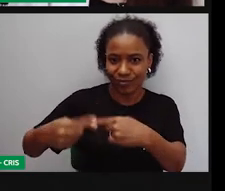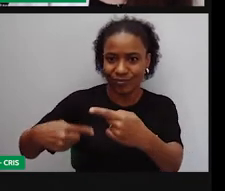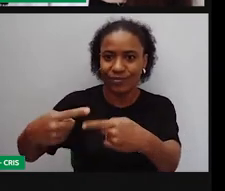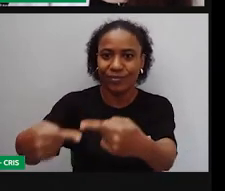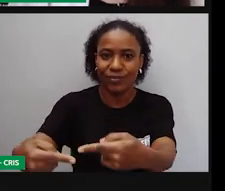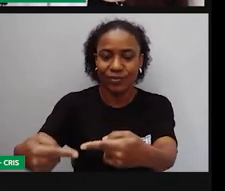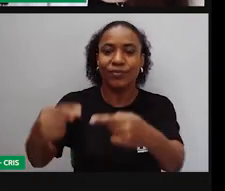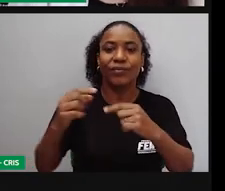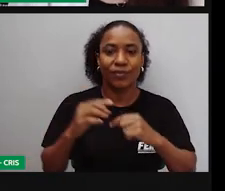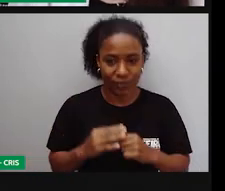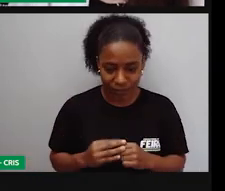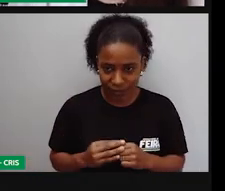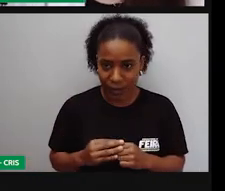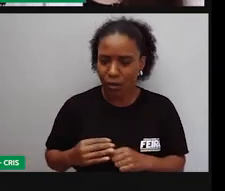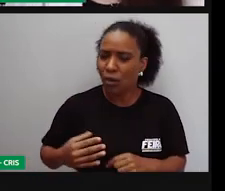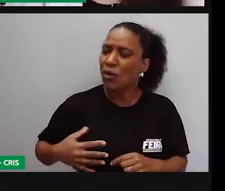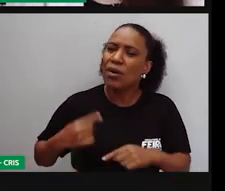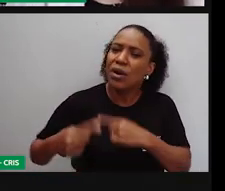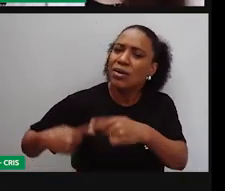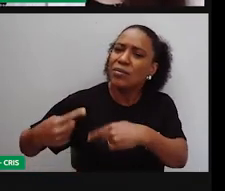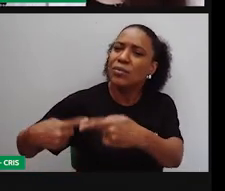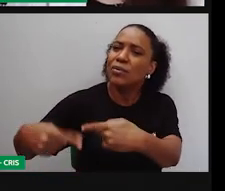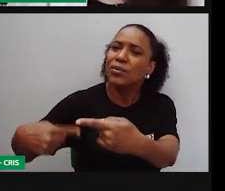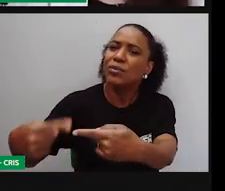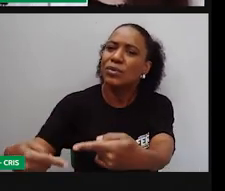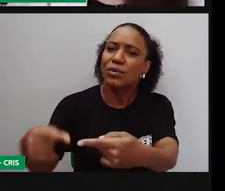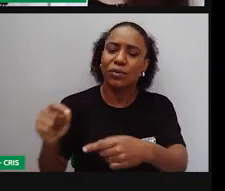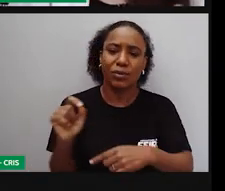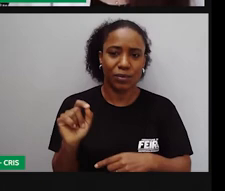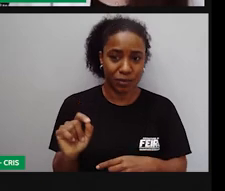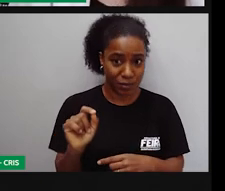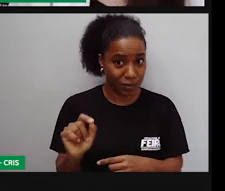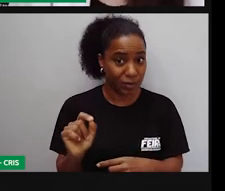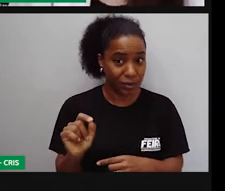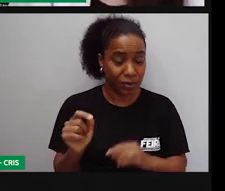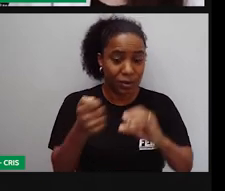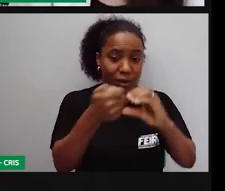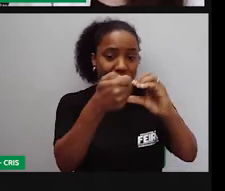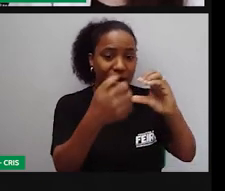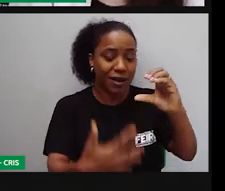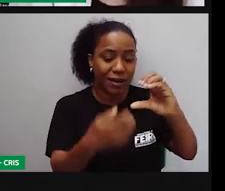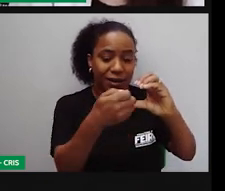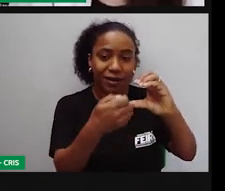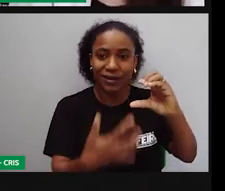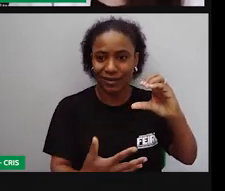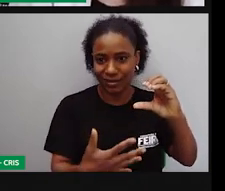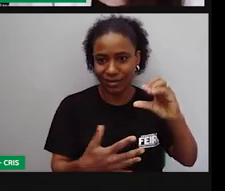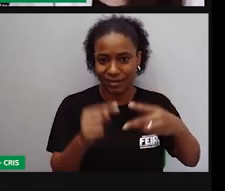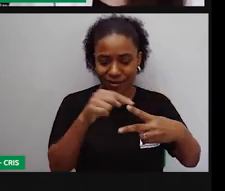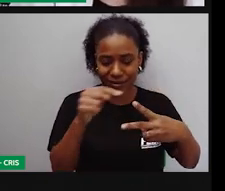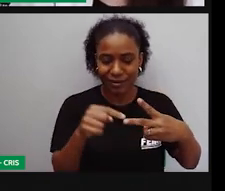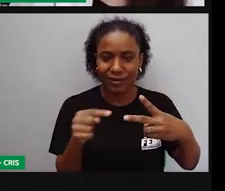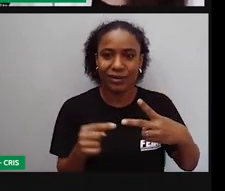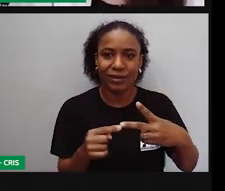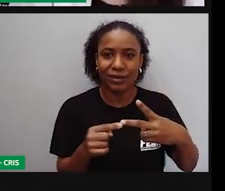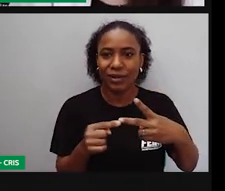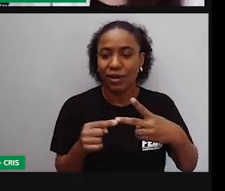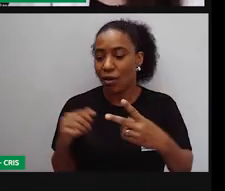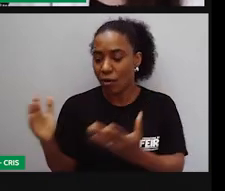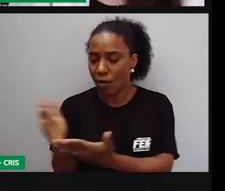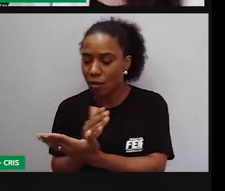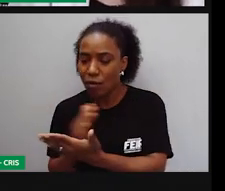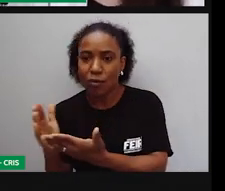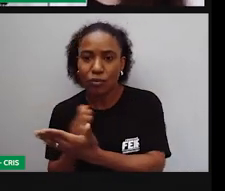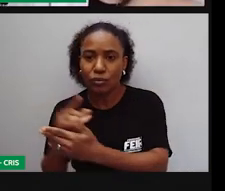E uma delas é a reprodução. A reprodução é uma das características que diferem os seres inanimados dos